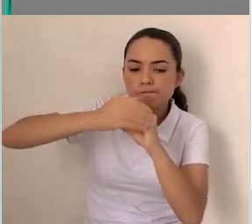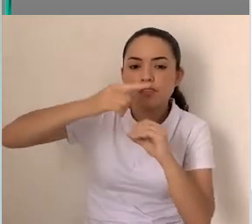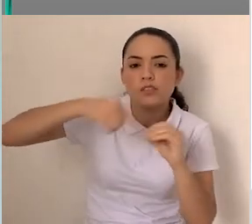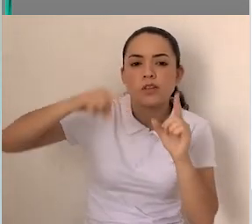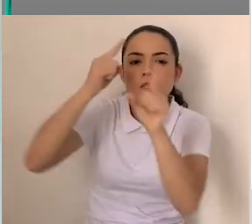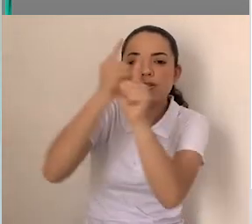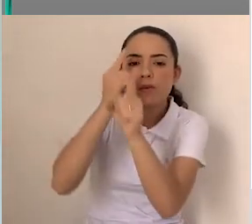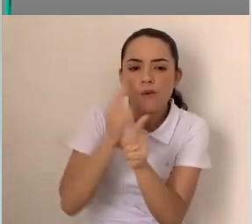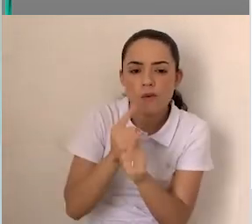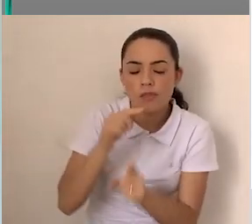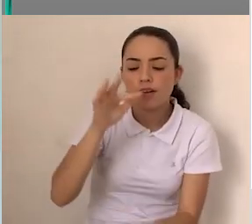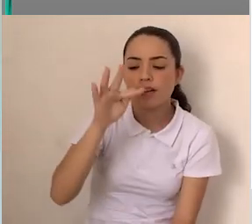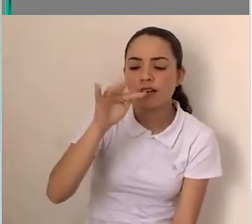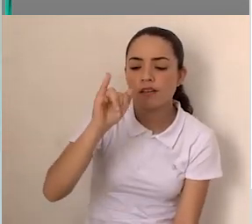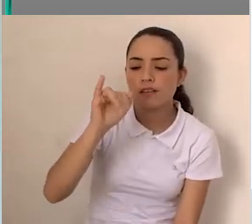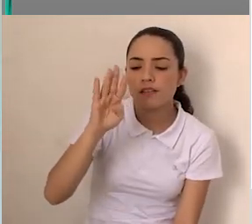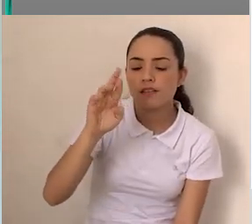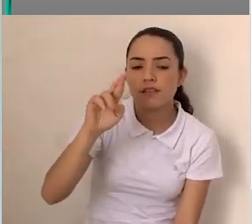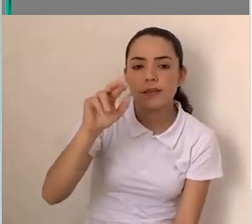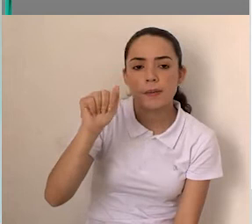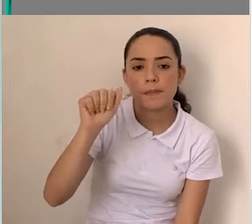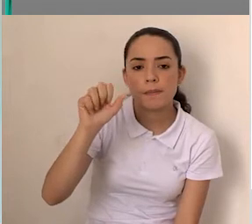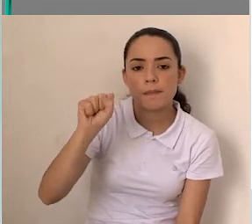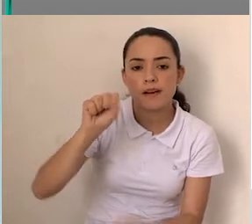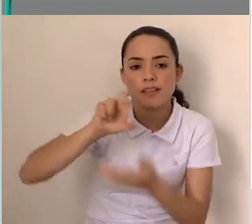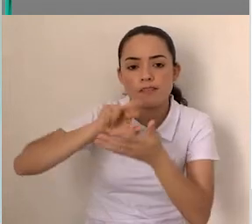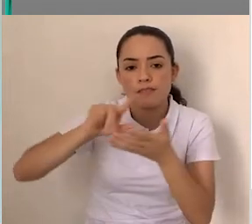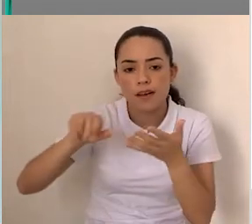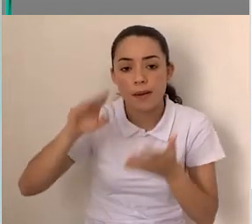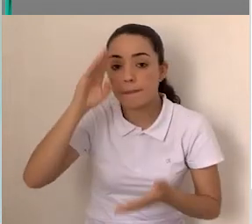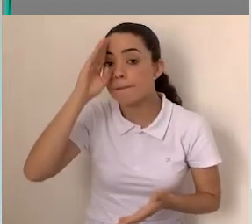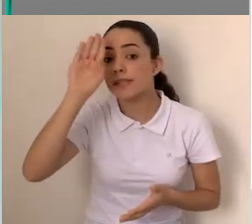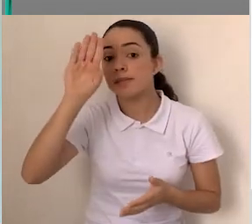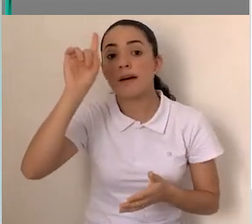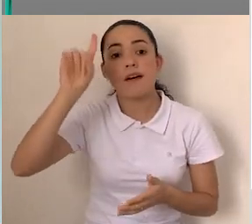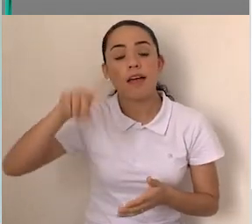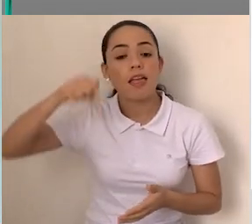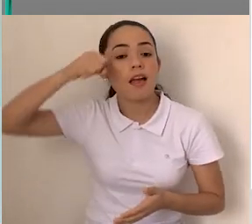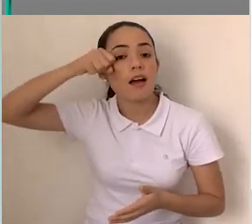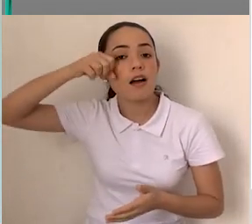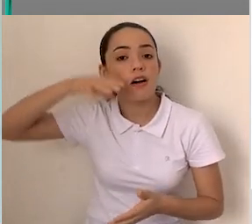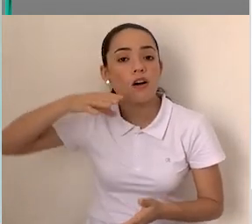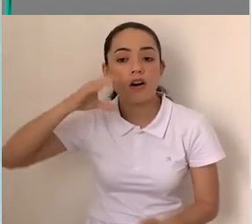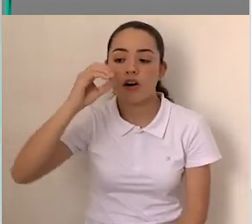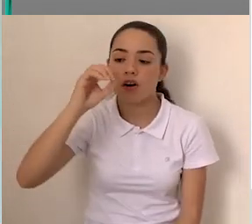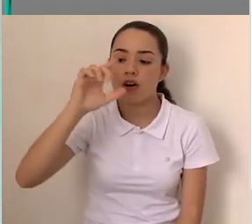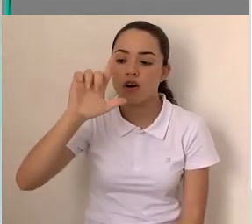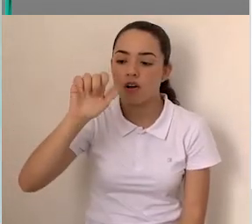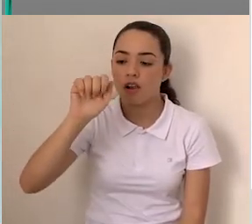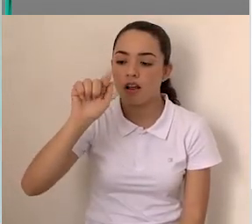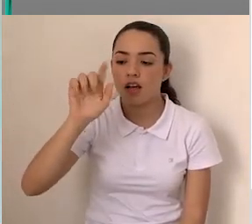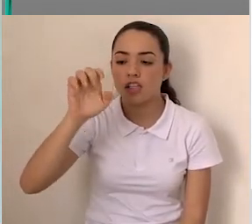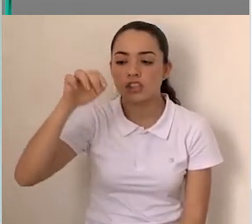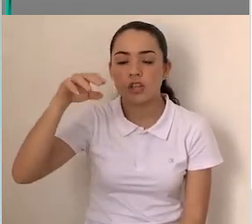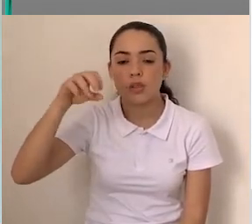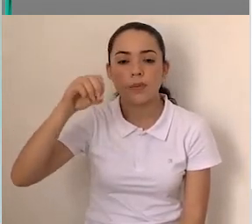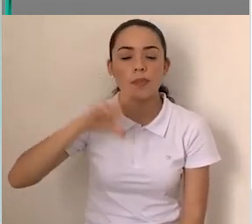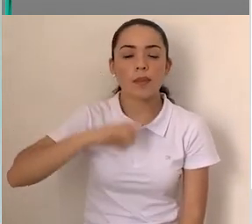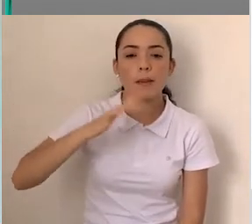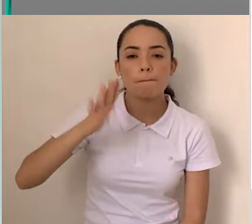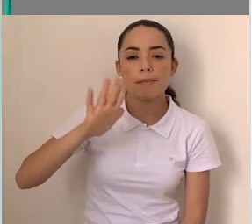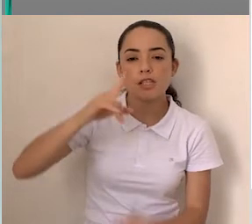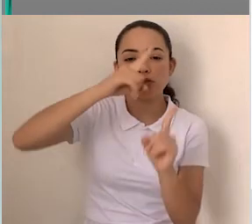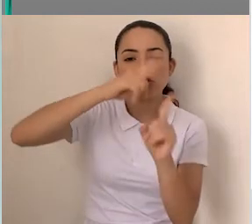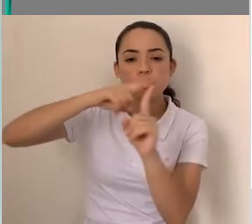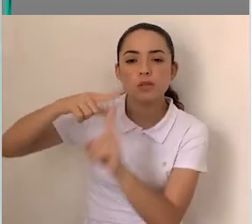estruturas que a compõem. Na matriz extracelular, encontramos as fibras, principalmente as fibras colágenas. Existem cerca